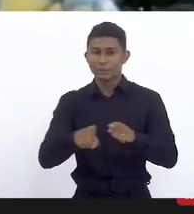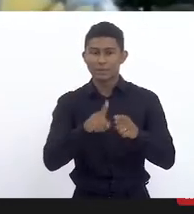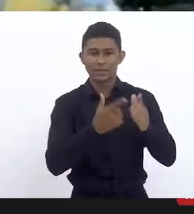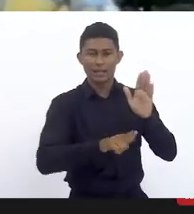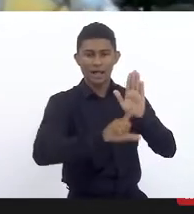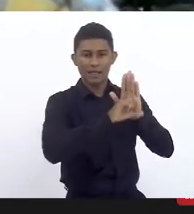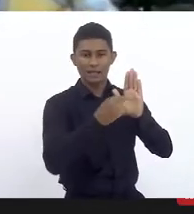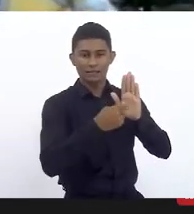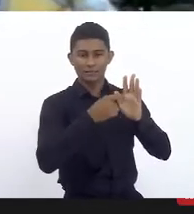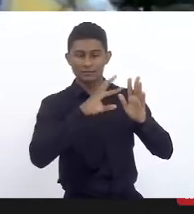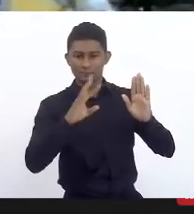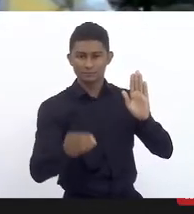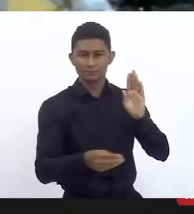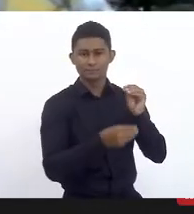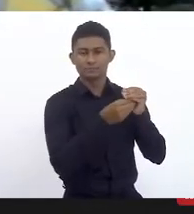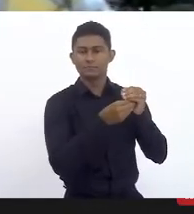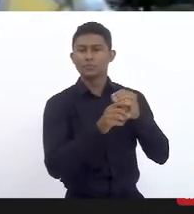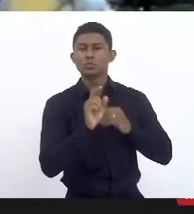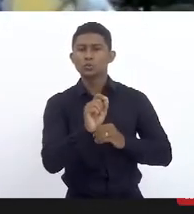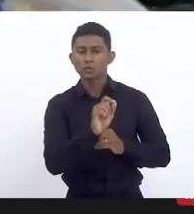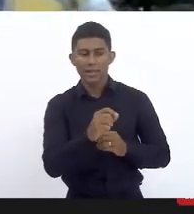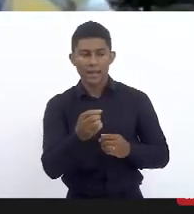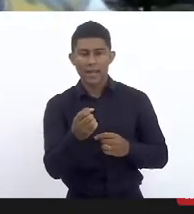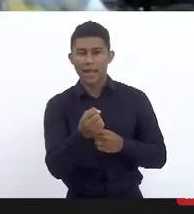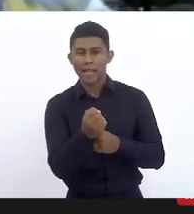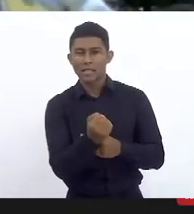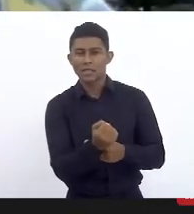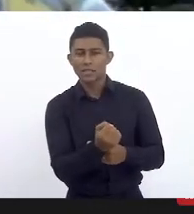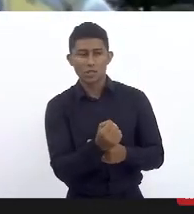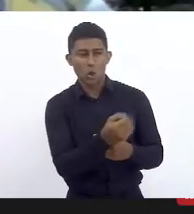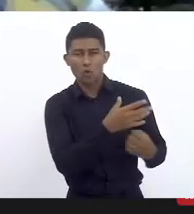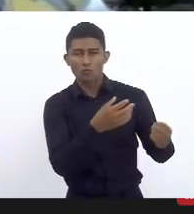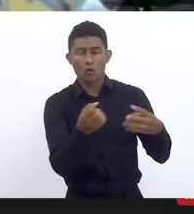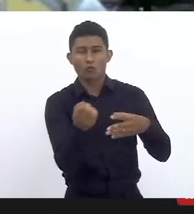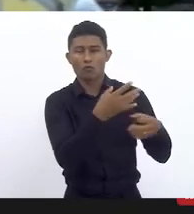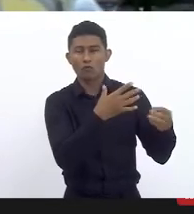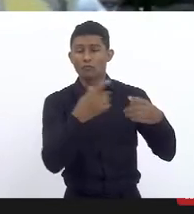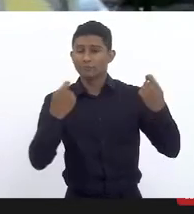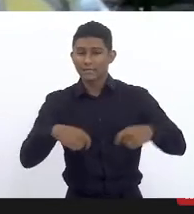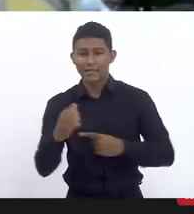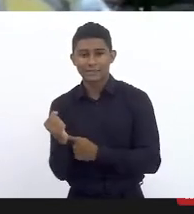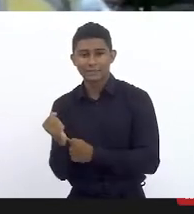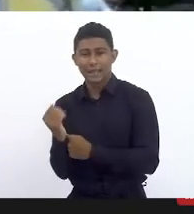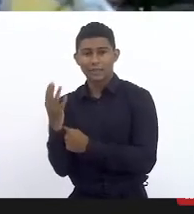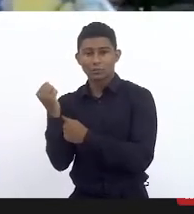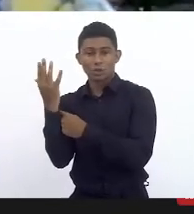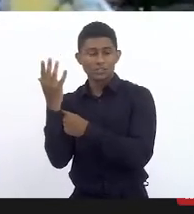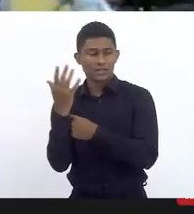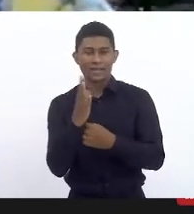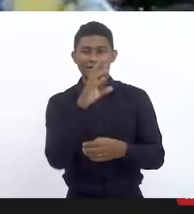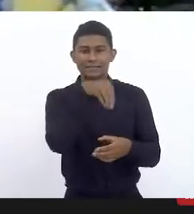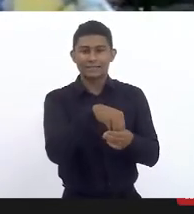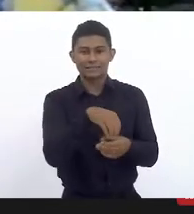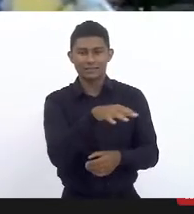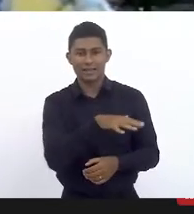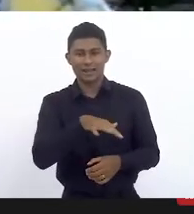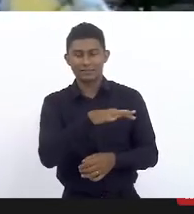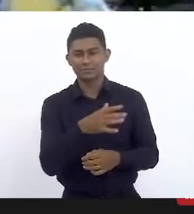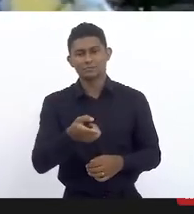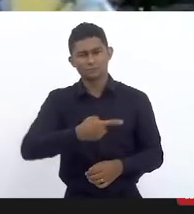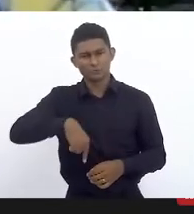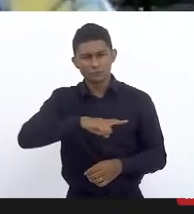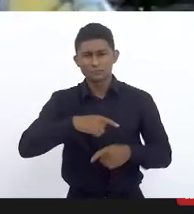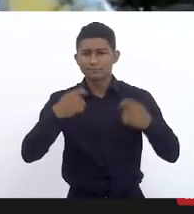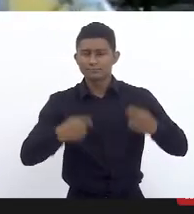a inovação atrelada a uma tecnologia gerada internamente para que a gente possa usufruir desse recurso